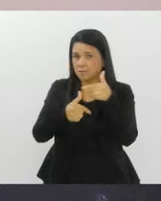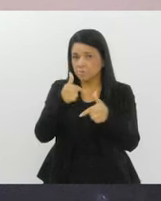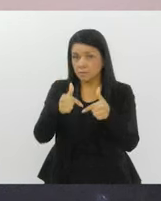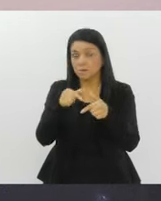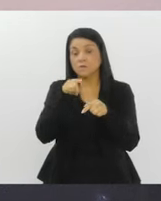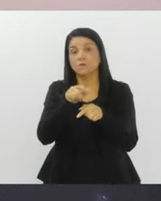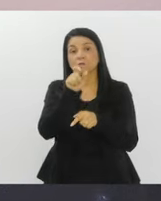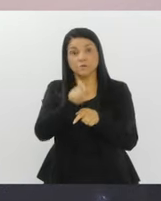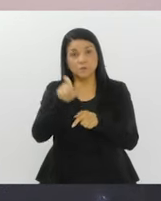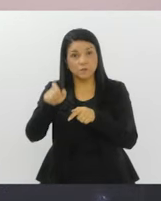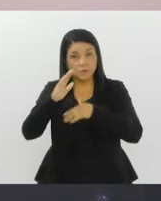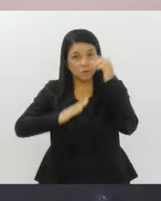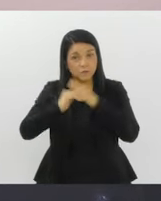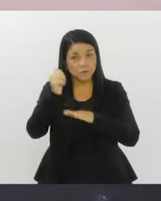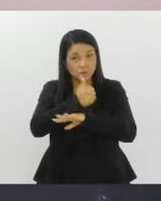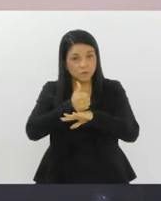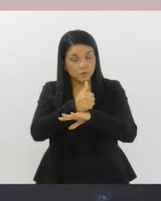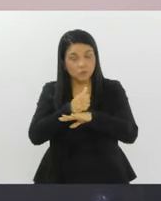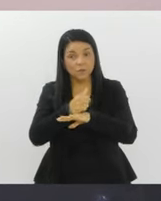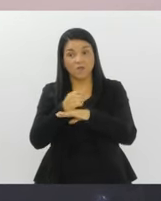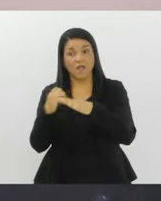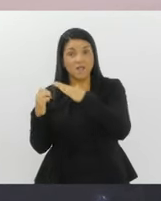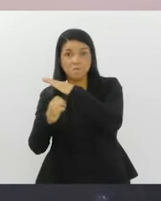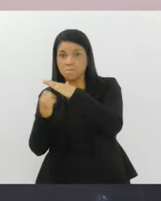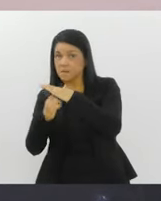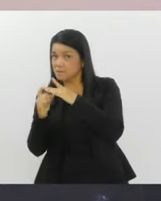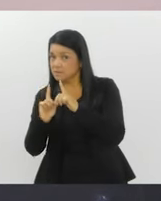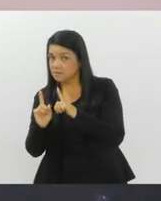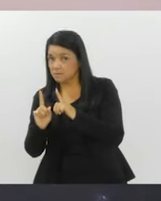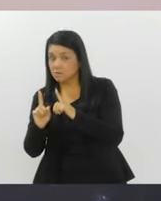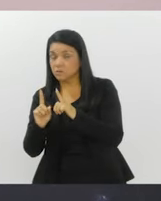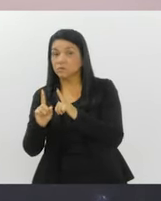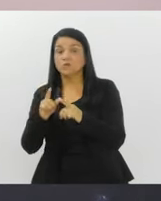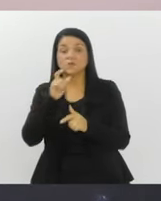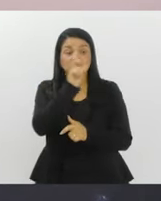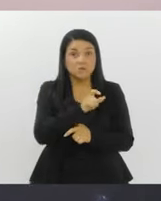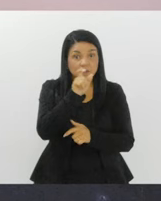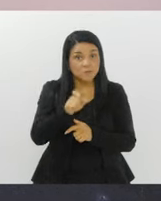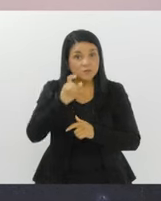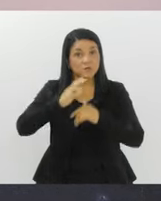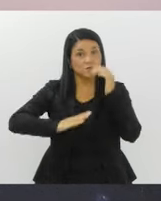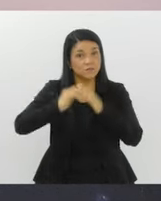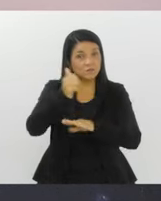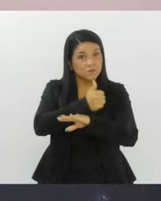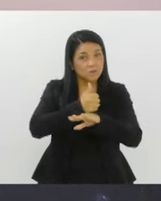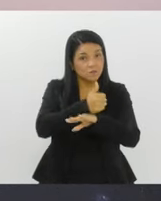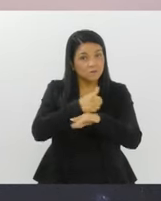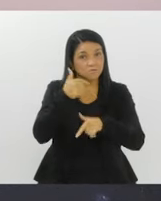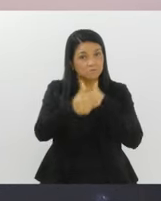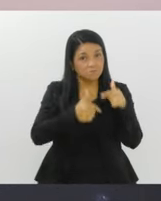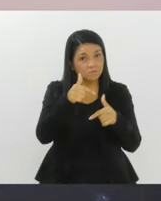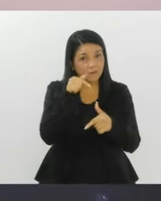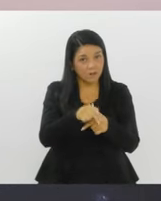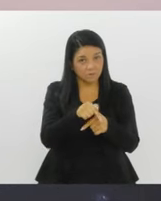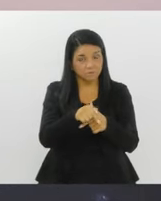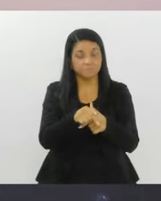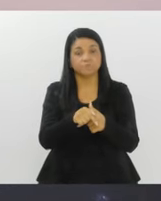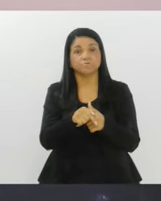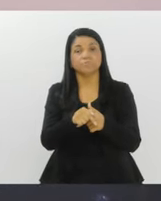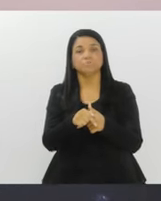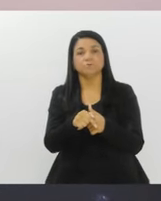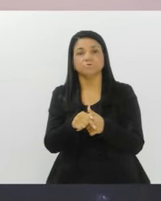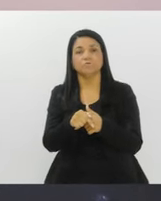operam o sistema, não estou falando da concessionária, não, estou falando dos trabalhadores que lá estão. Então, esse é o